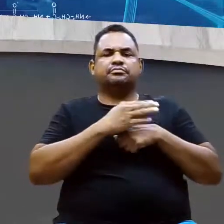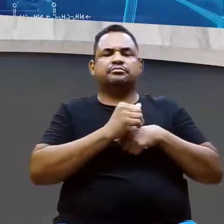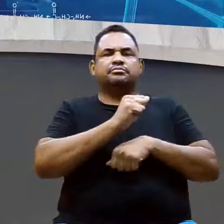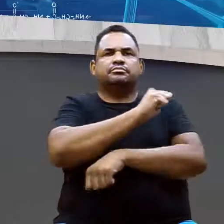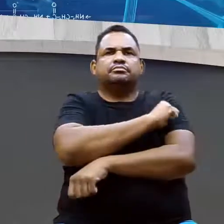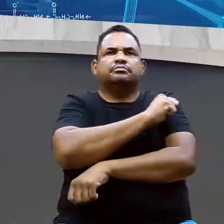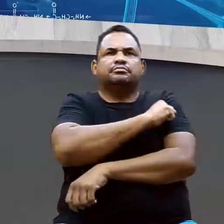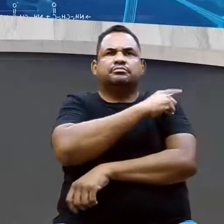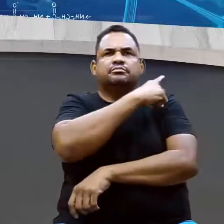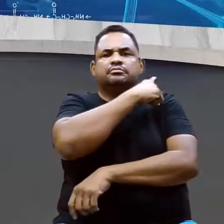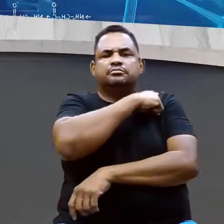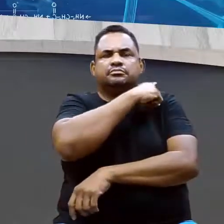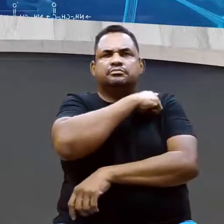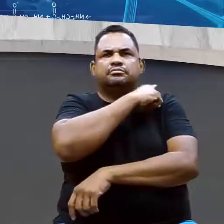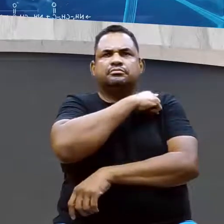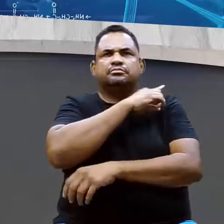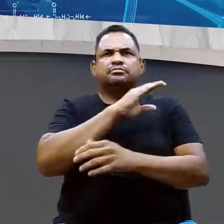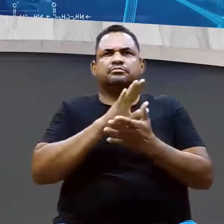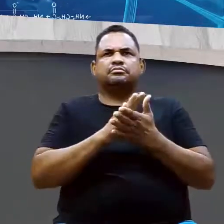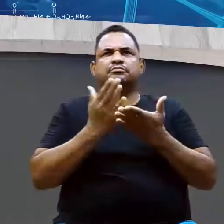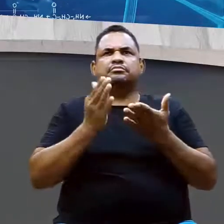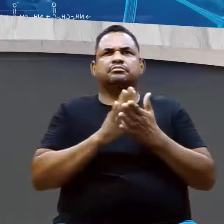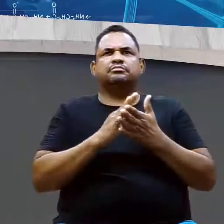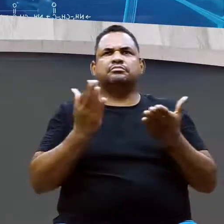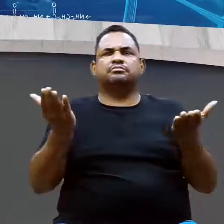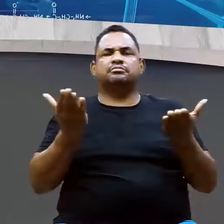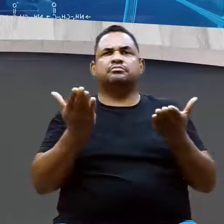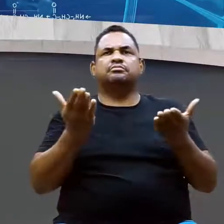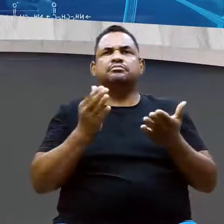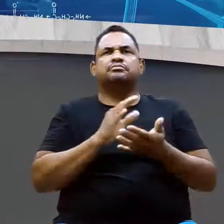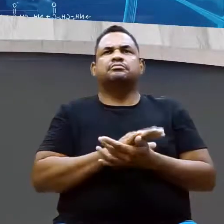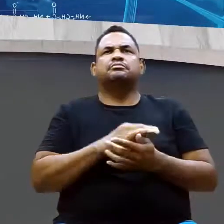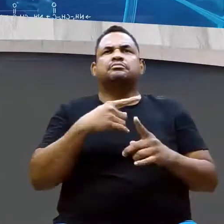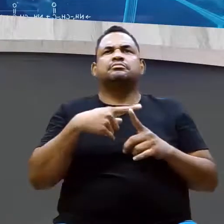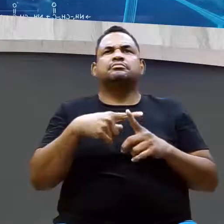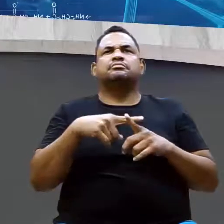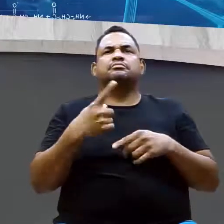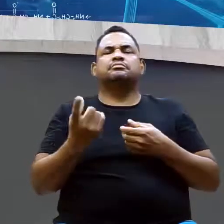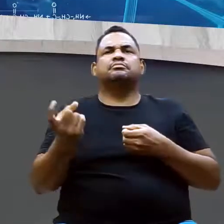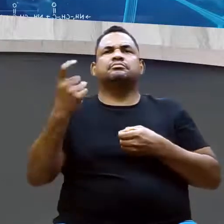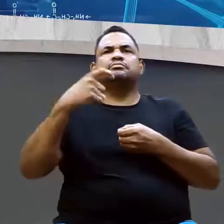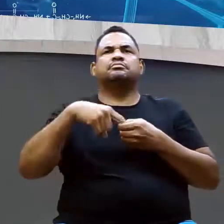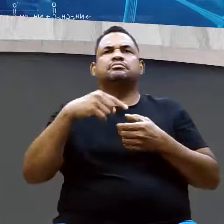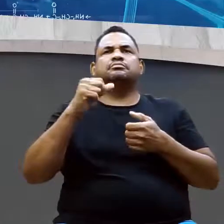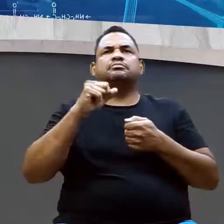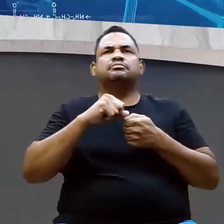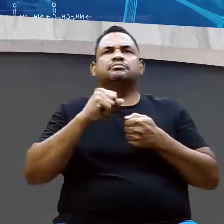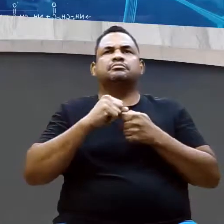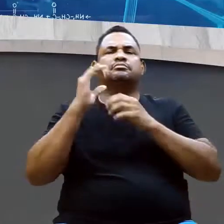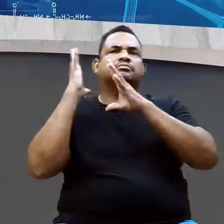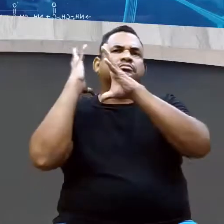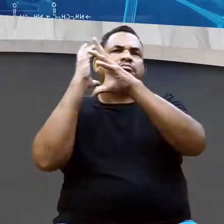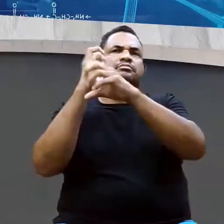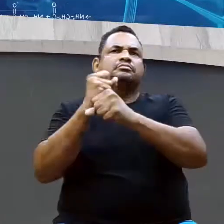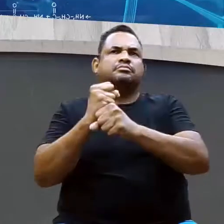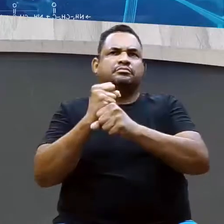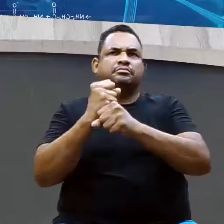médio, fiquem agora ligados, porque já já voltaremos para fazer uma revisão